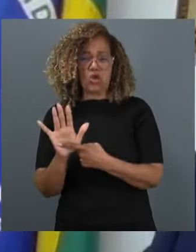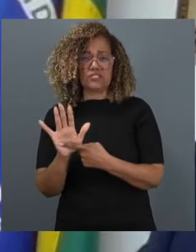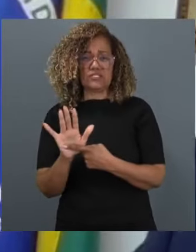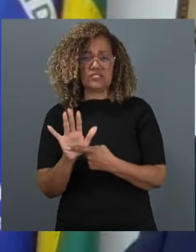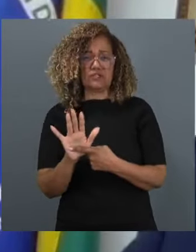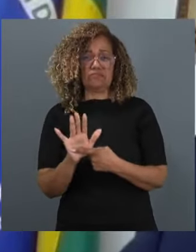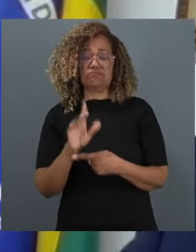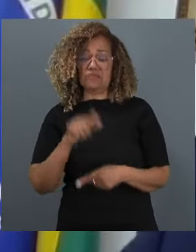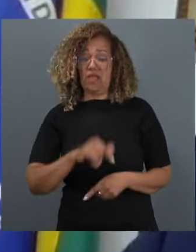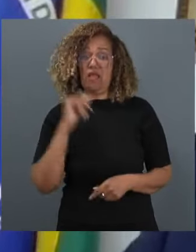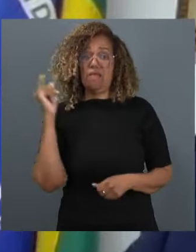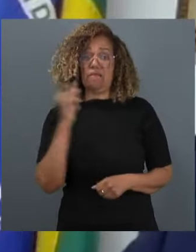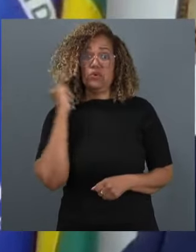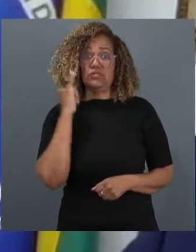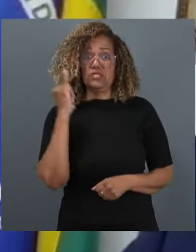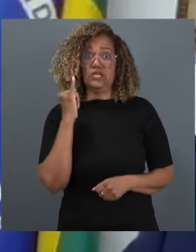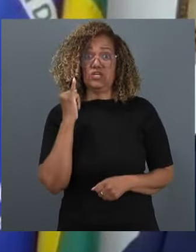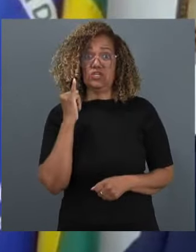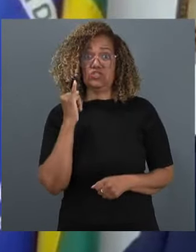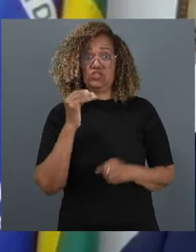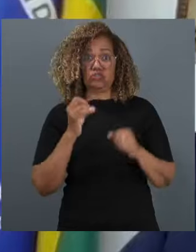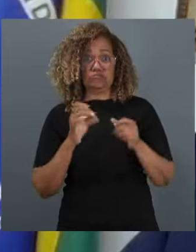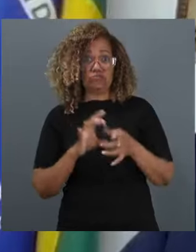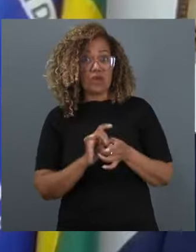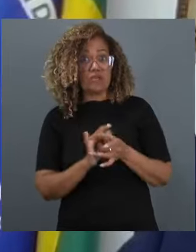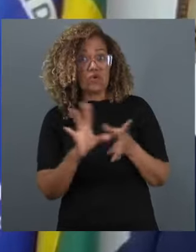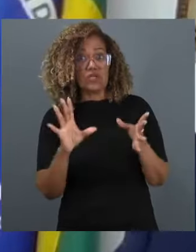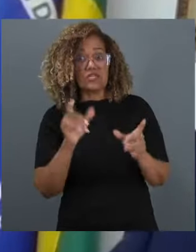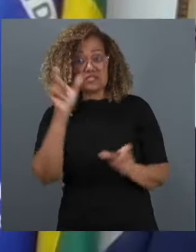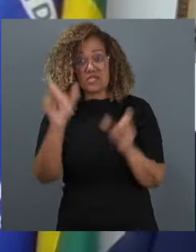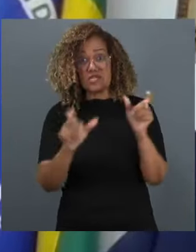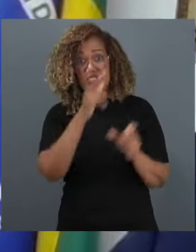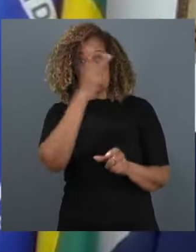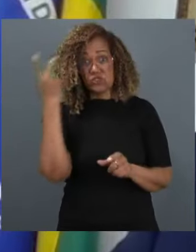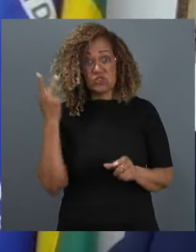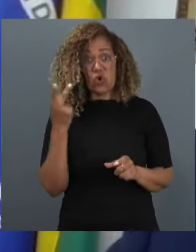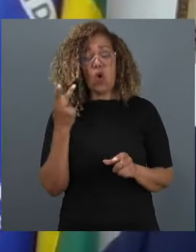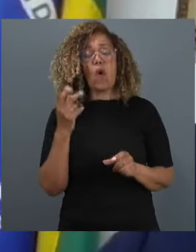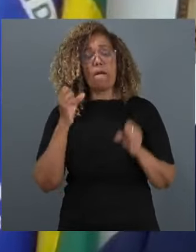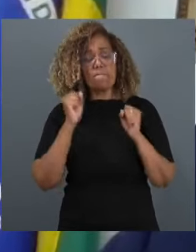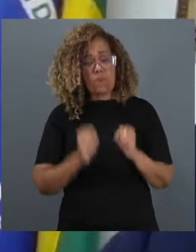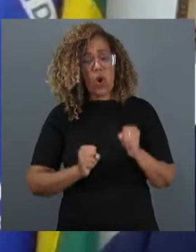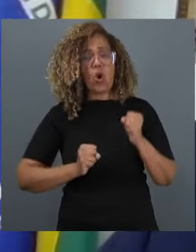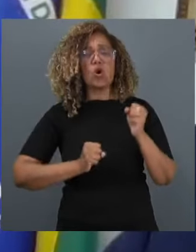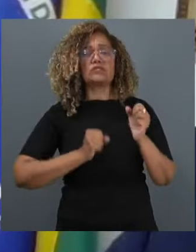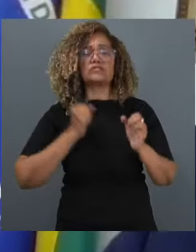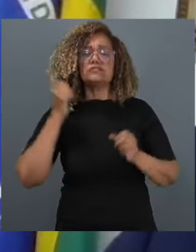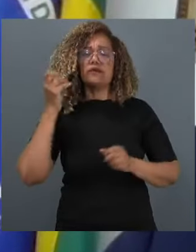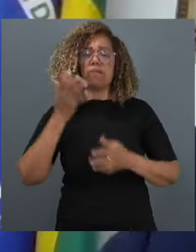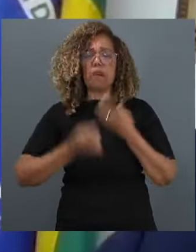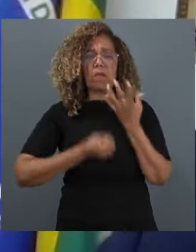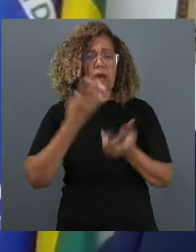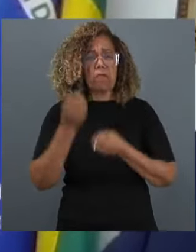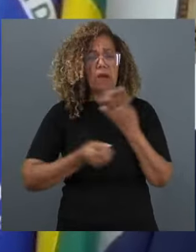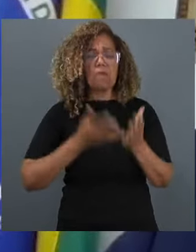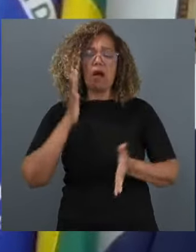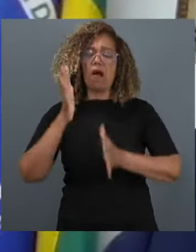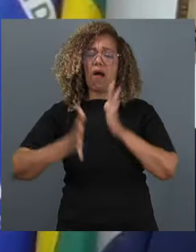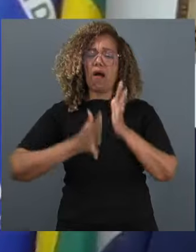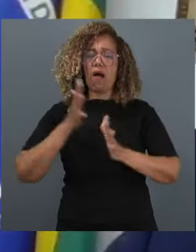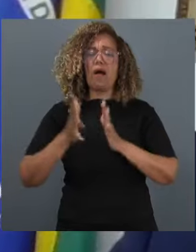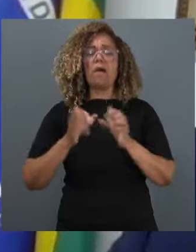é fundamental numa democracia, que as pessoas possam se expressar, possam se